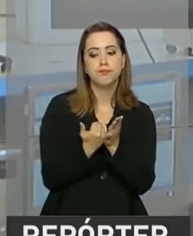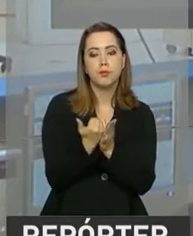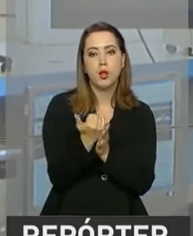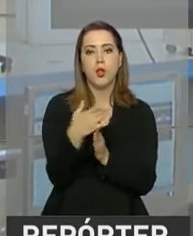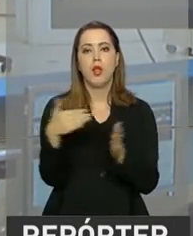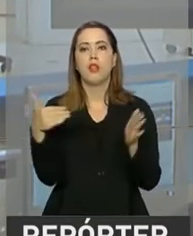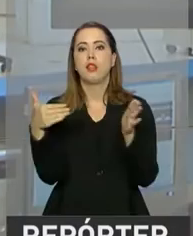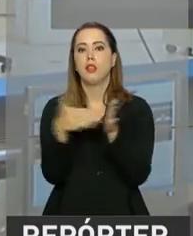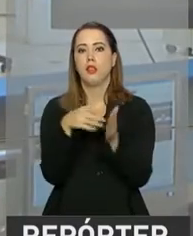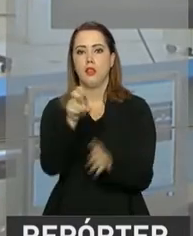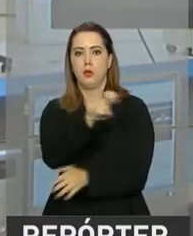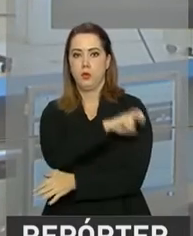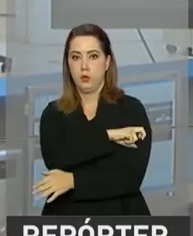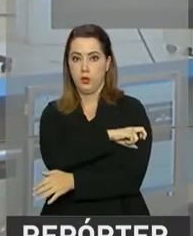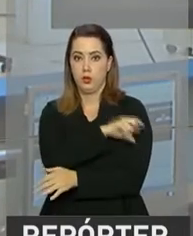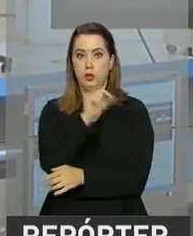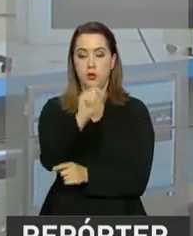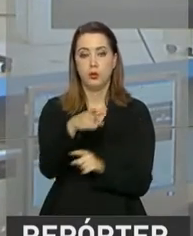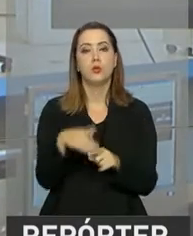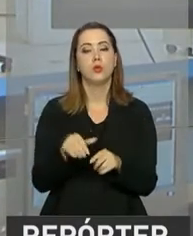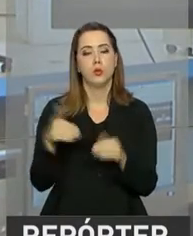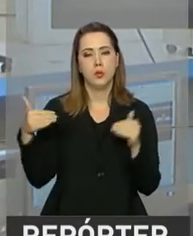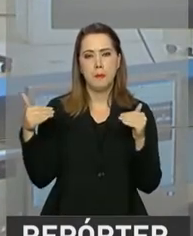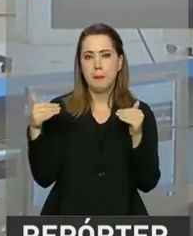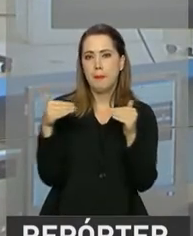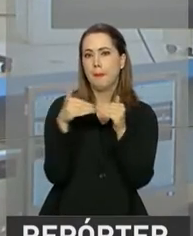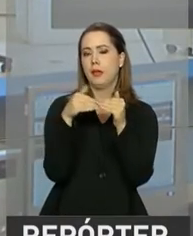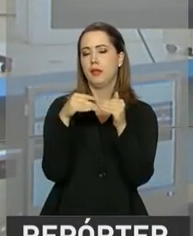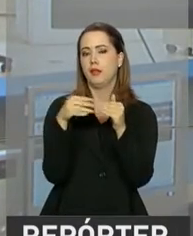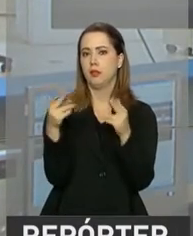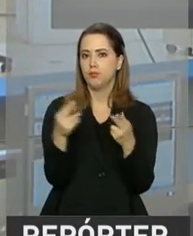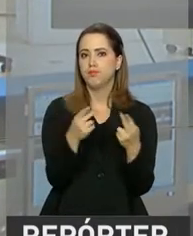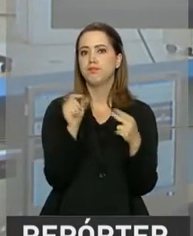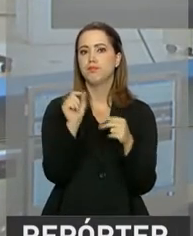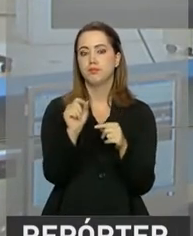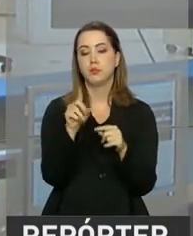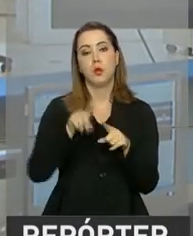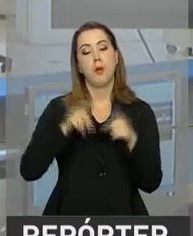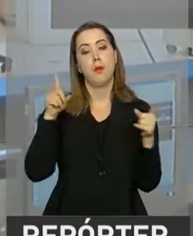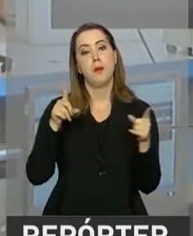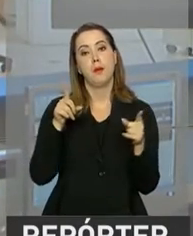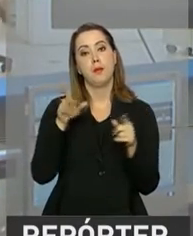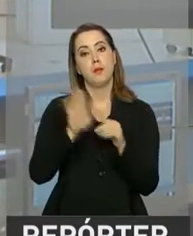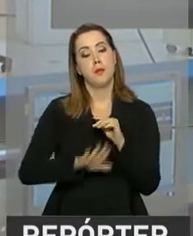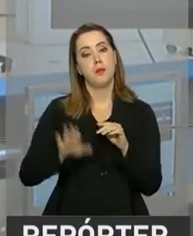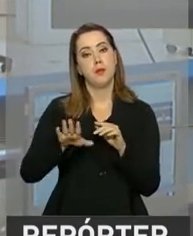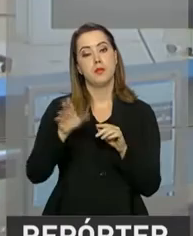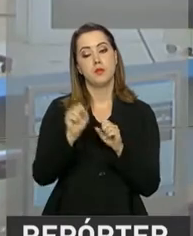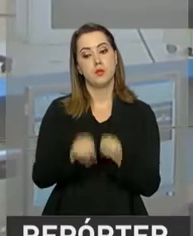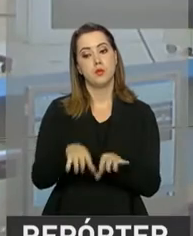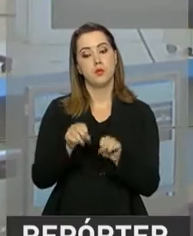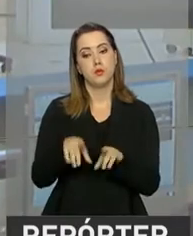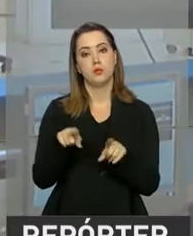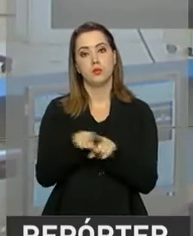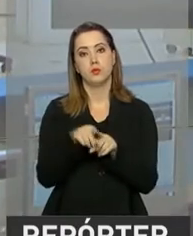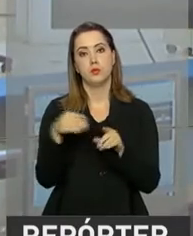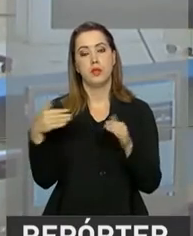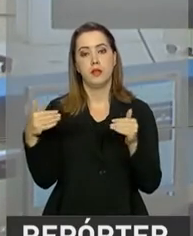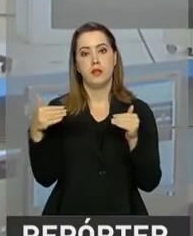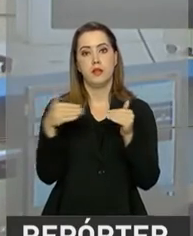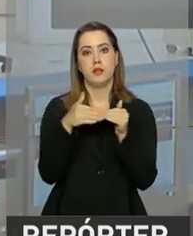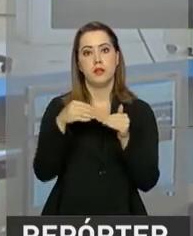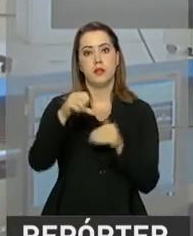do primeiro ao quinto ano atingiram a meta do Ministério da Educação. Mas os estudantes do sexto ao nono ano e do ensino